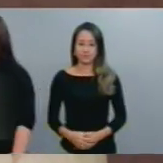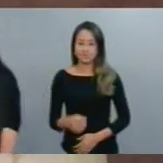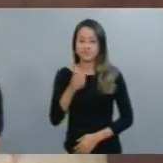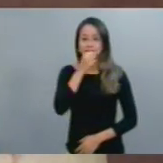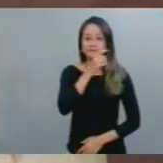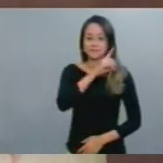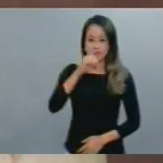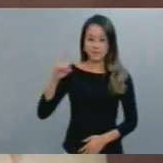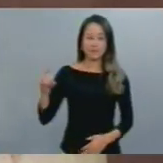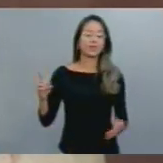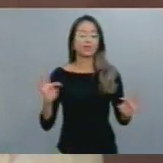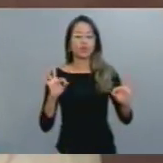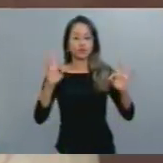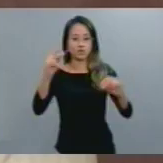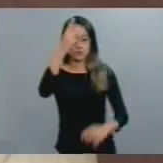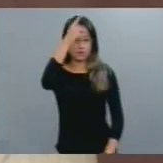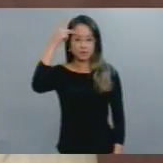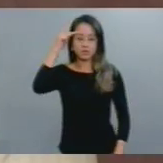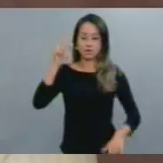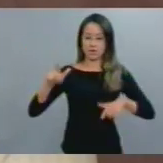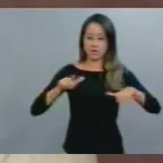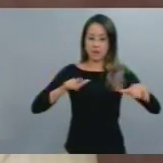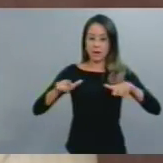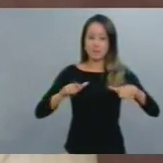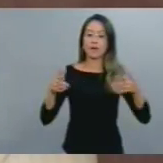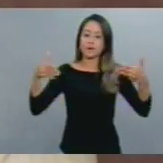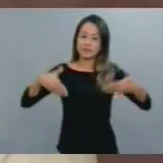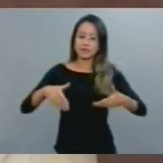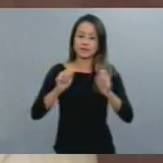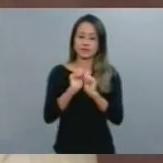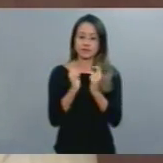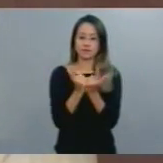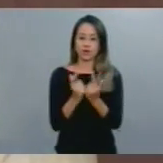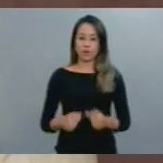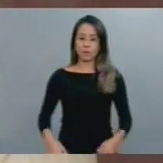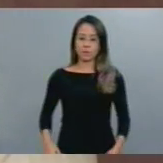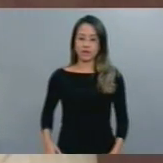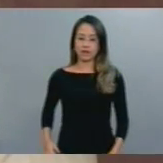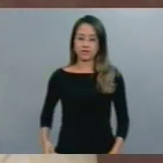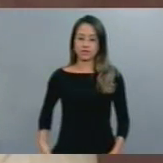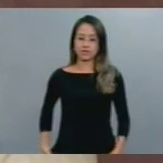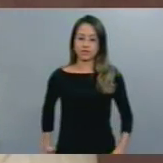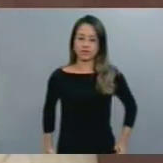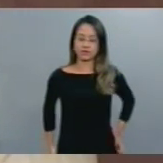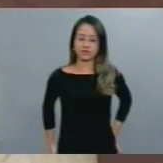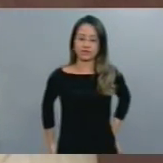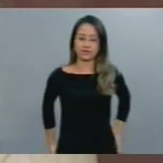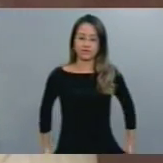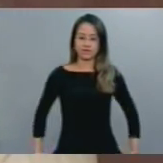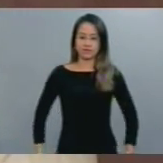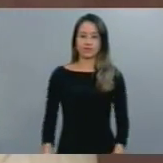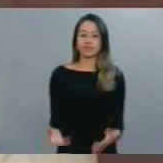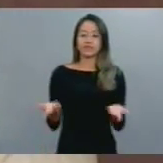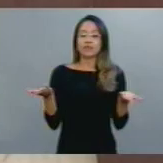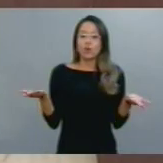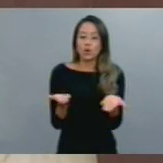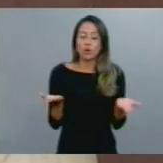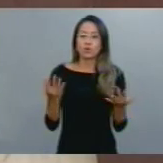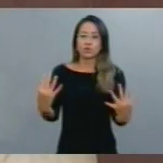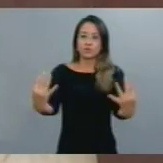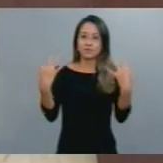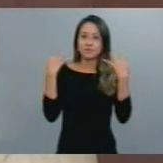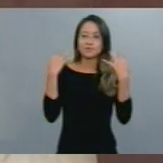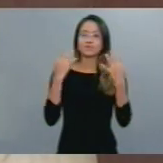aqui da casa, servidores, aqueles que agora acompanham atônitos